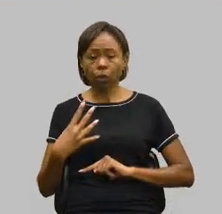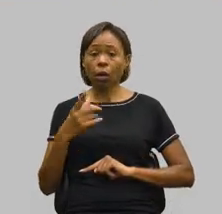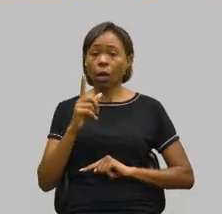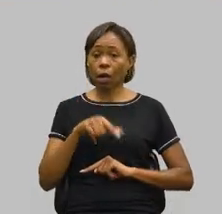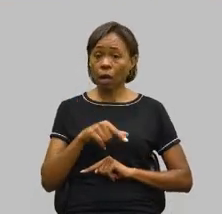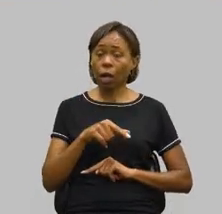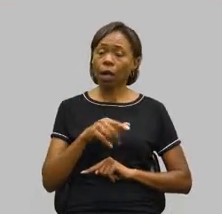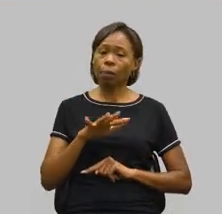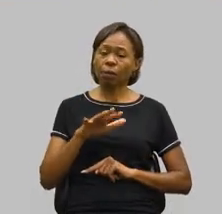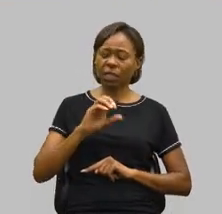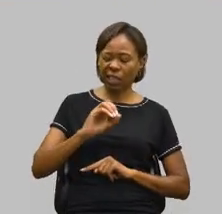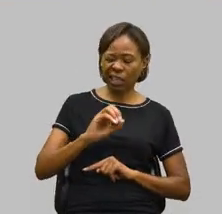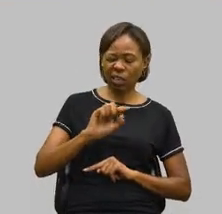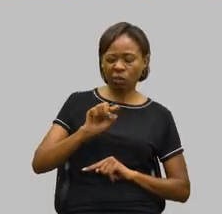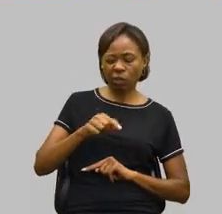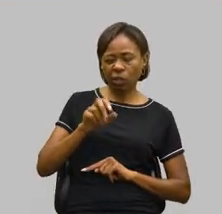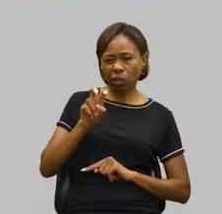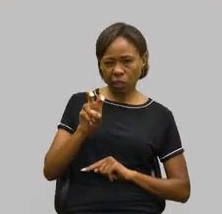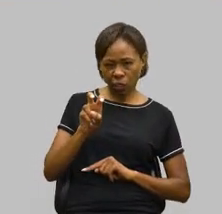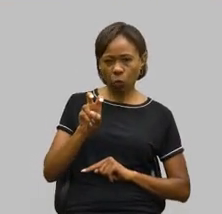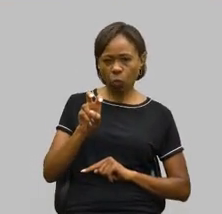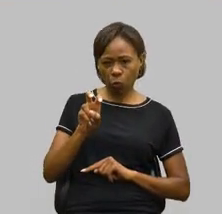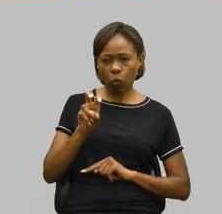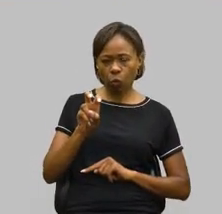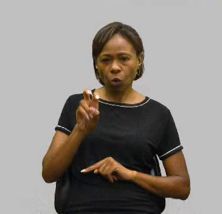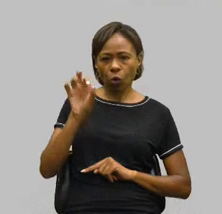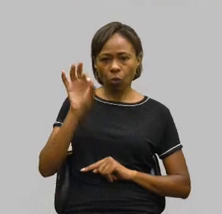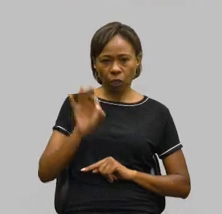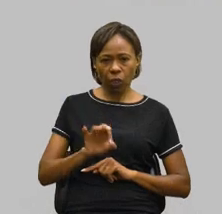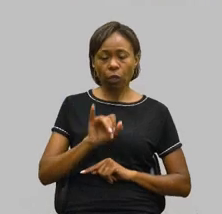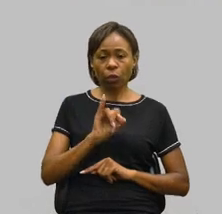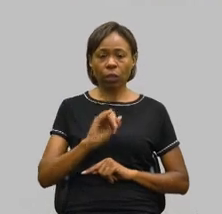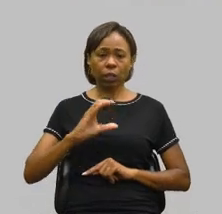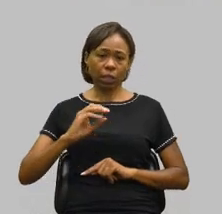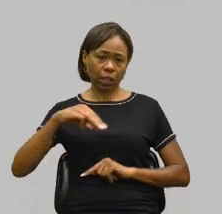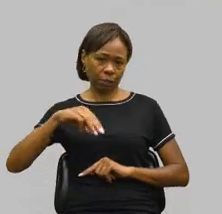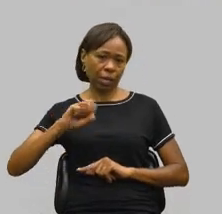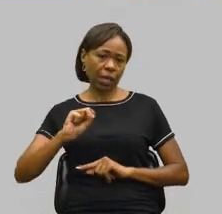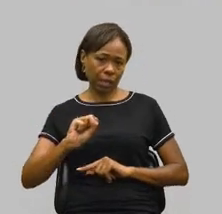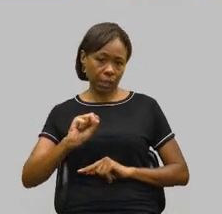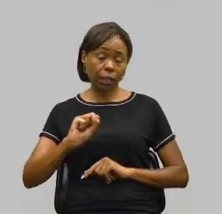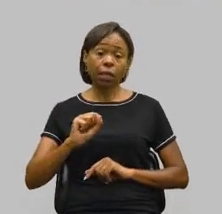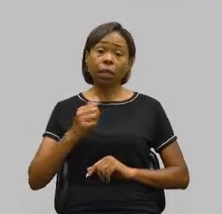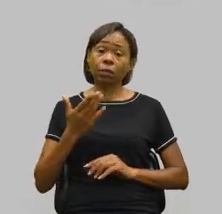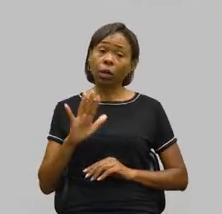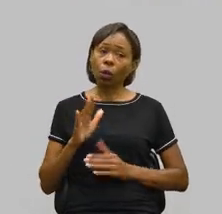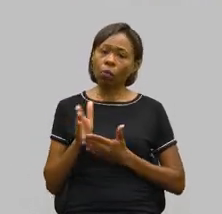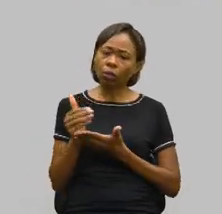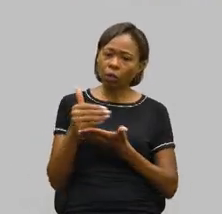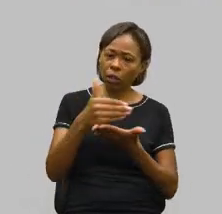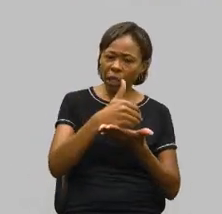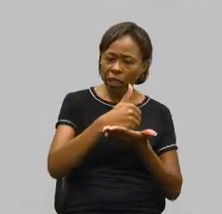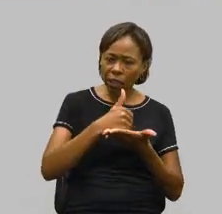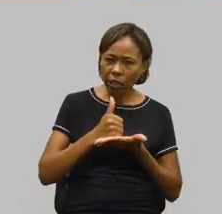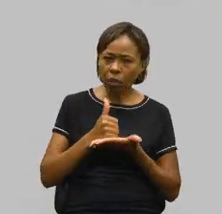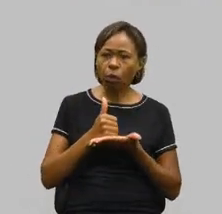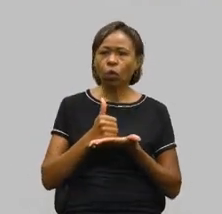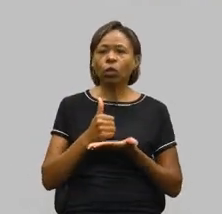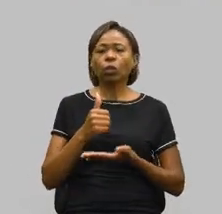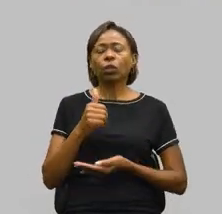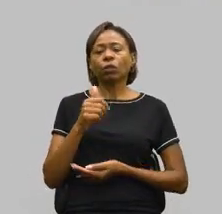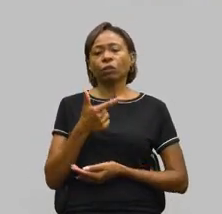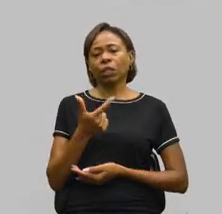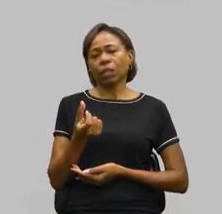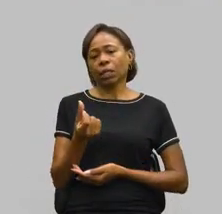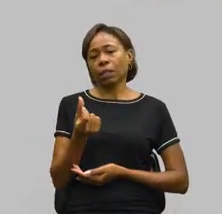a 0,05 da receita líquida do ICMS então nós fizemos uma captação de 26 milhões voltados